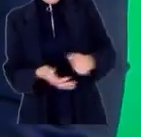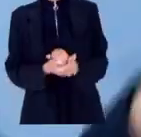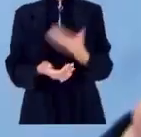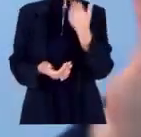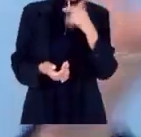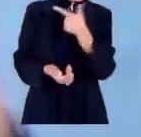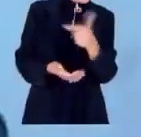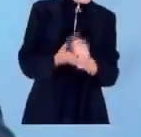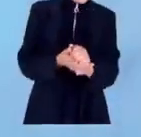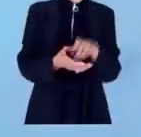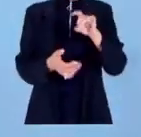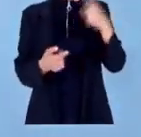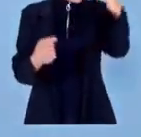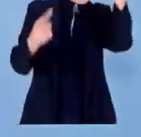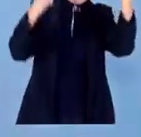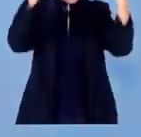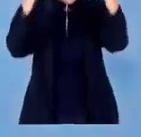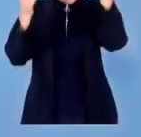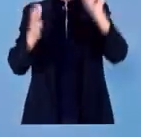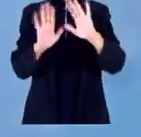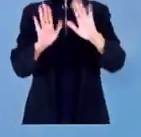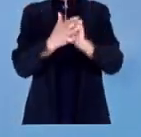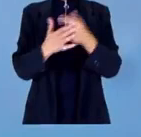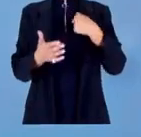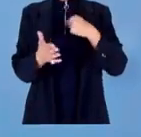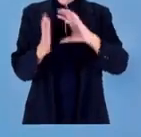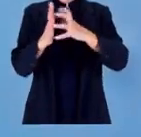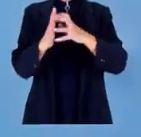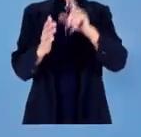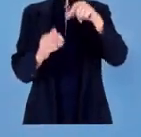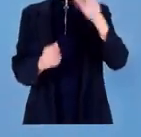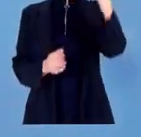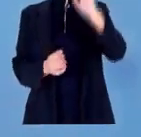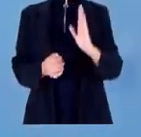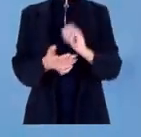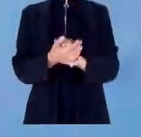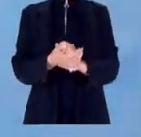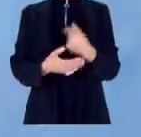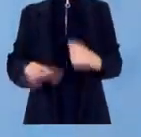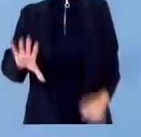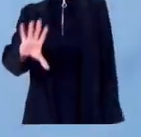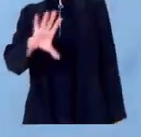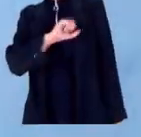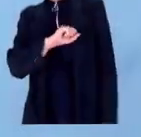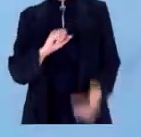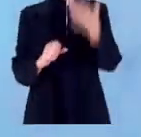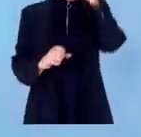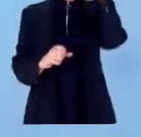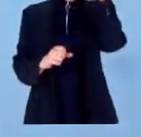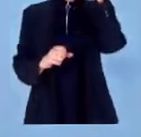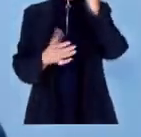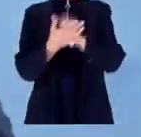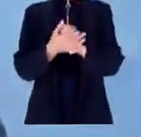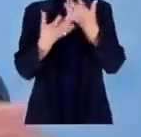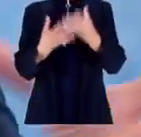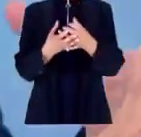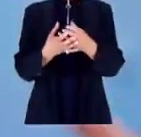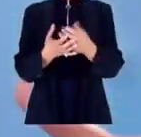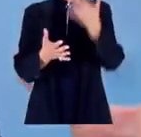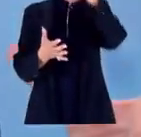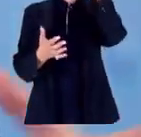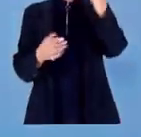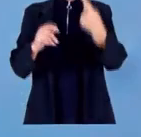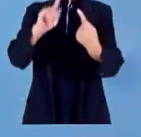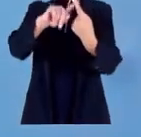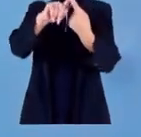ideologia Então o meu partido é o Brasil o Eu tenho um amor incondicional pelas pessoas eu vou colocar as pessoas em